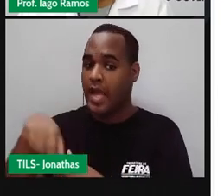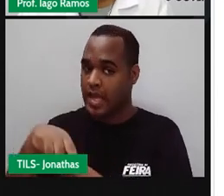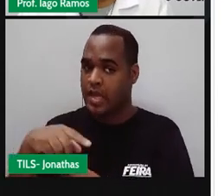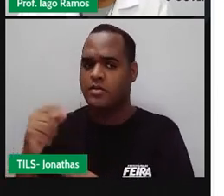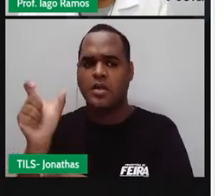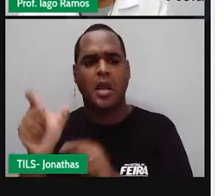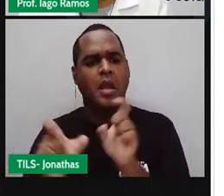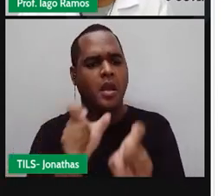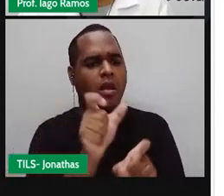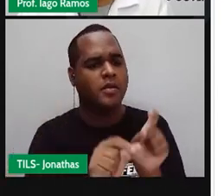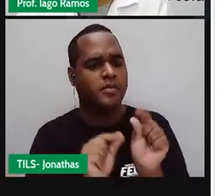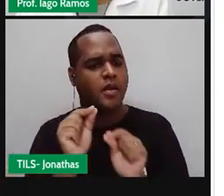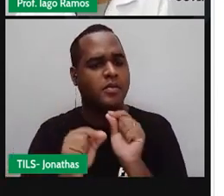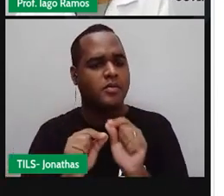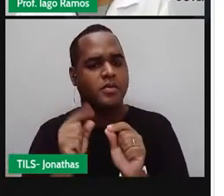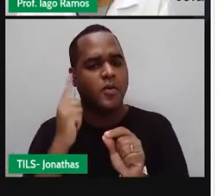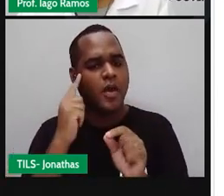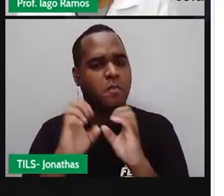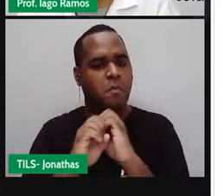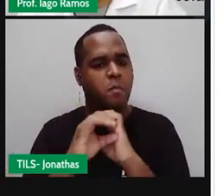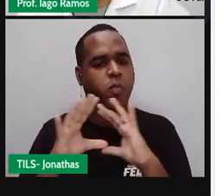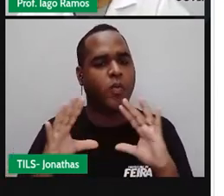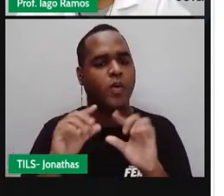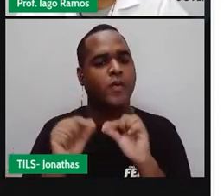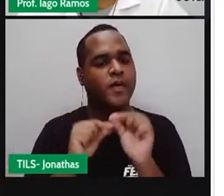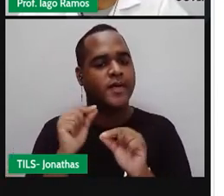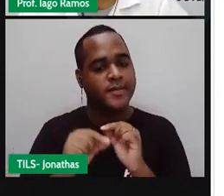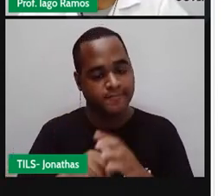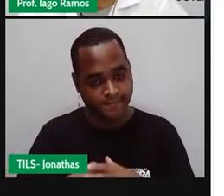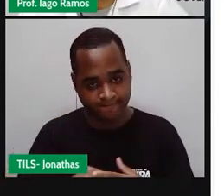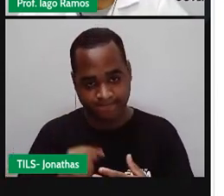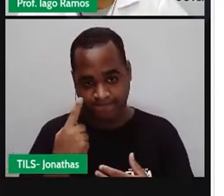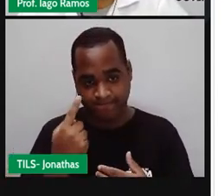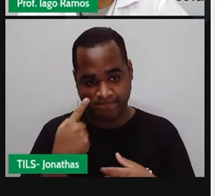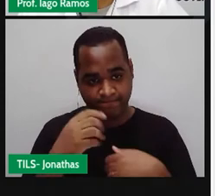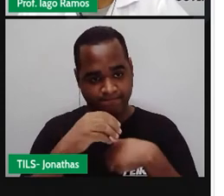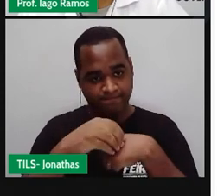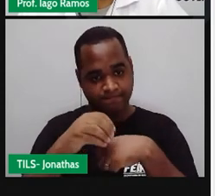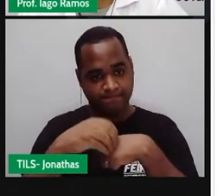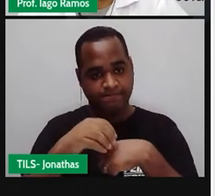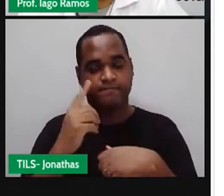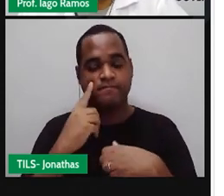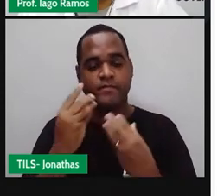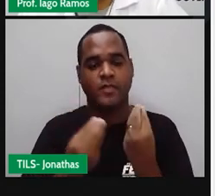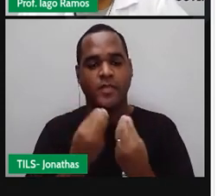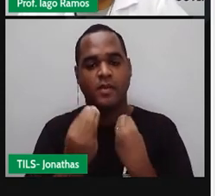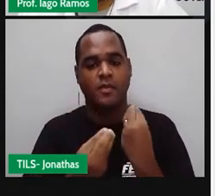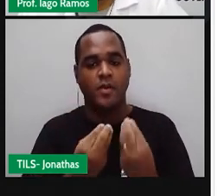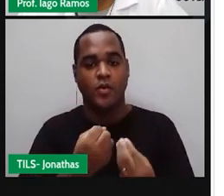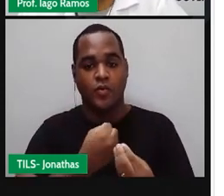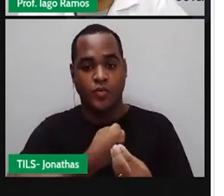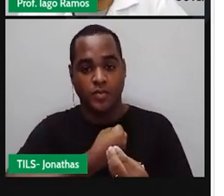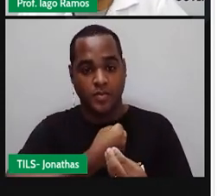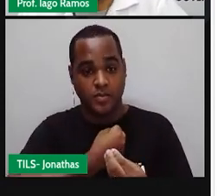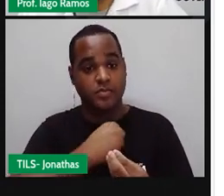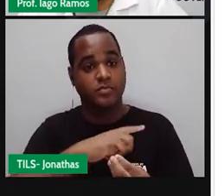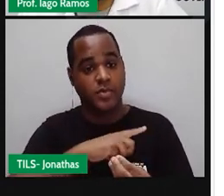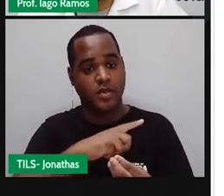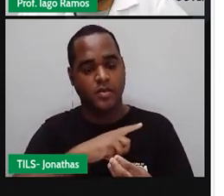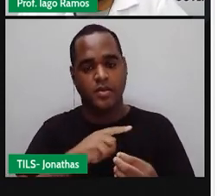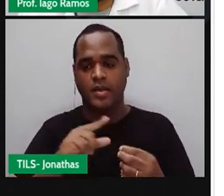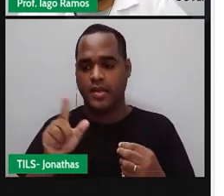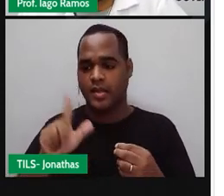vai descobrir isso acompanha o seguinte e olha o número que aparece no baixo